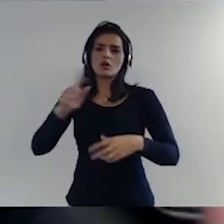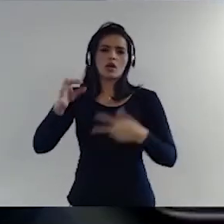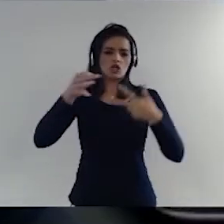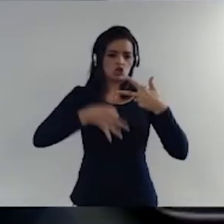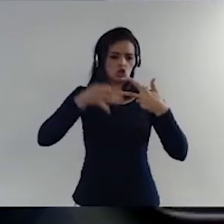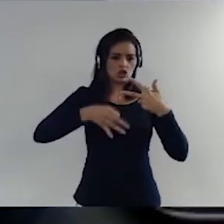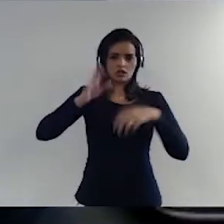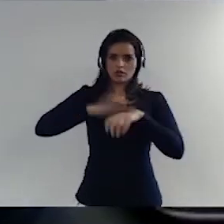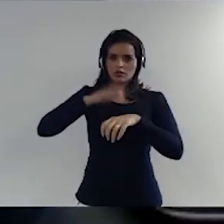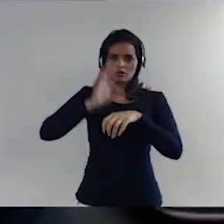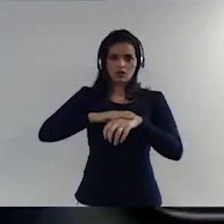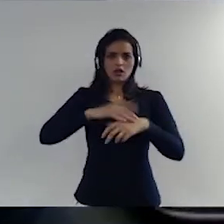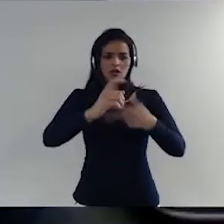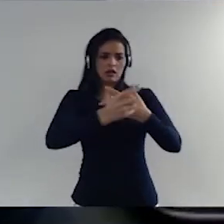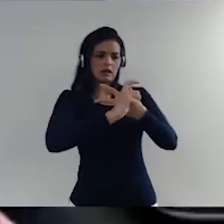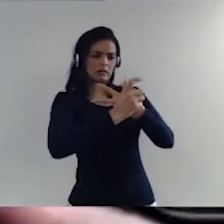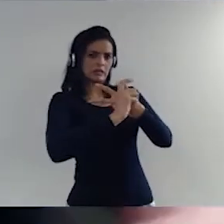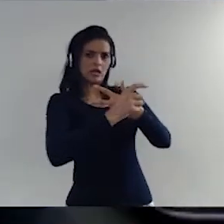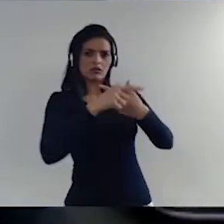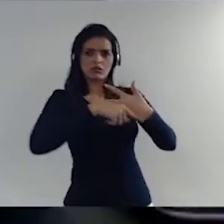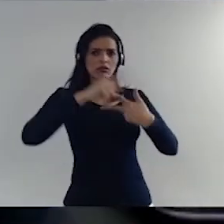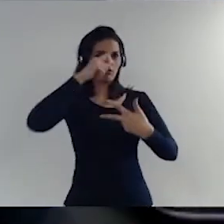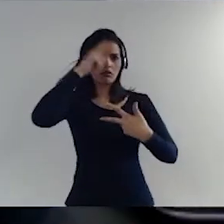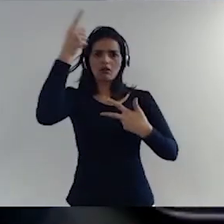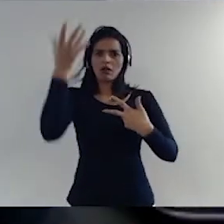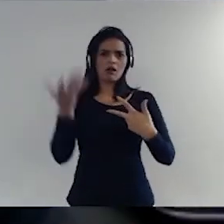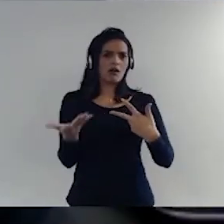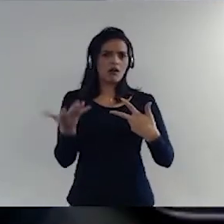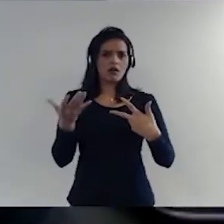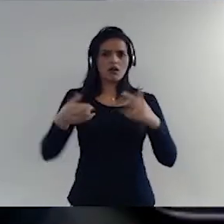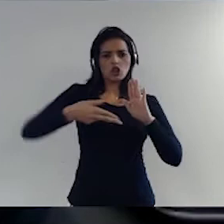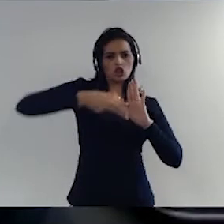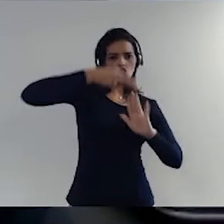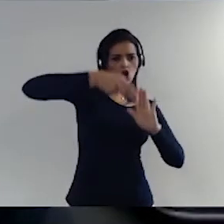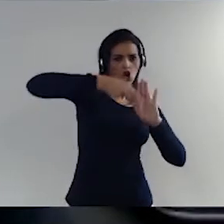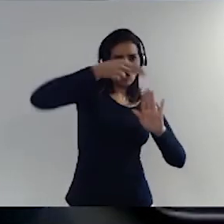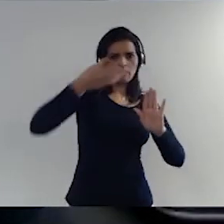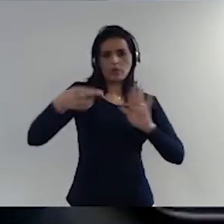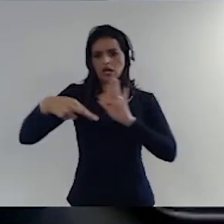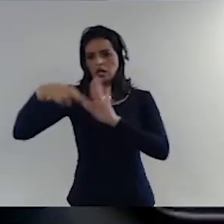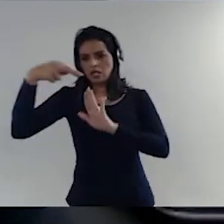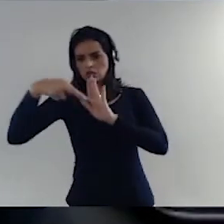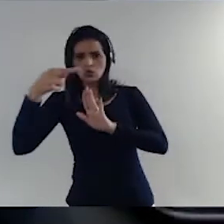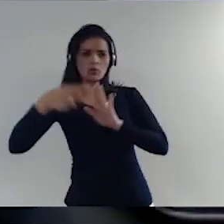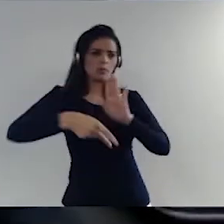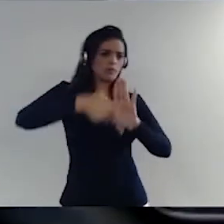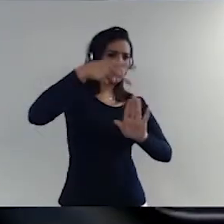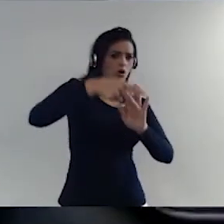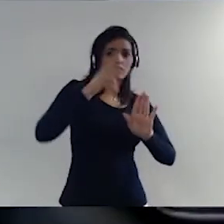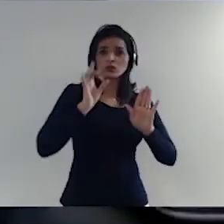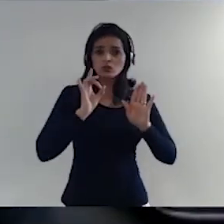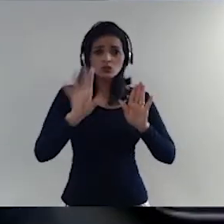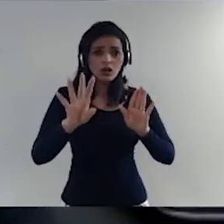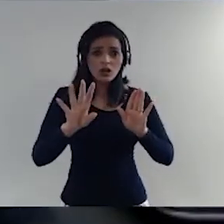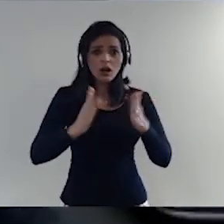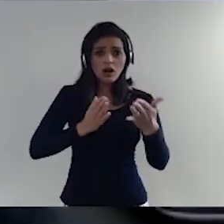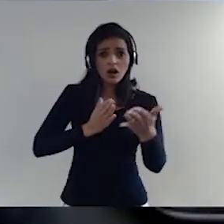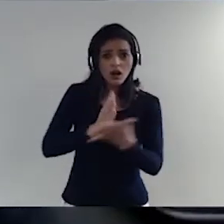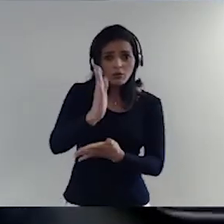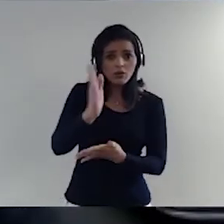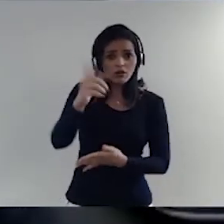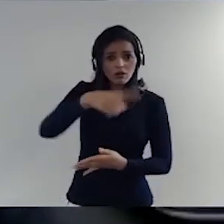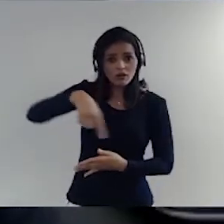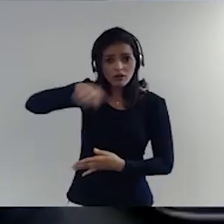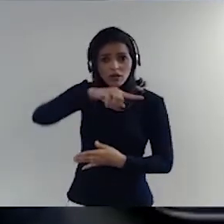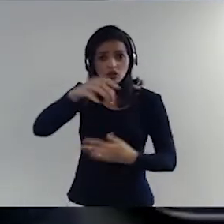e tampouco ao Executivo pretender, através de normativas outras, fazer a regulação daquilo